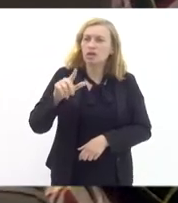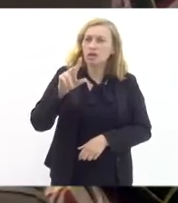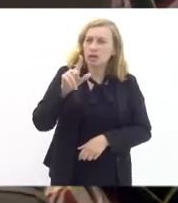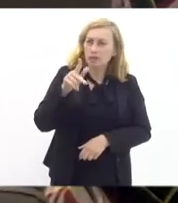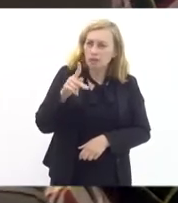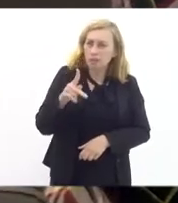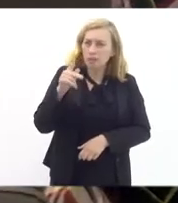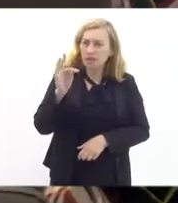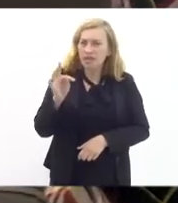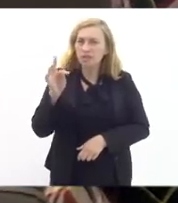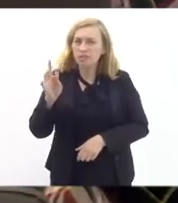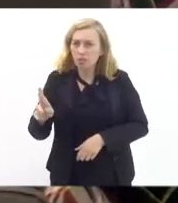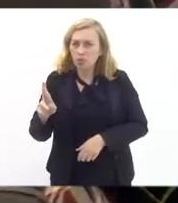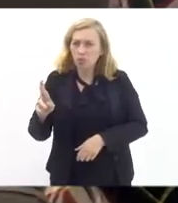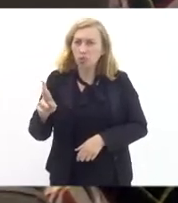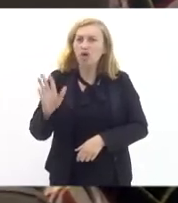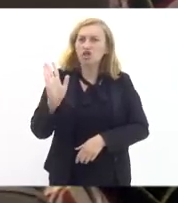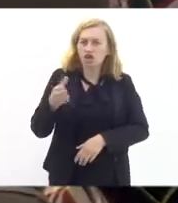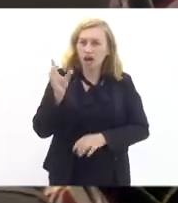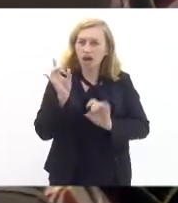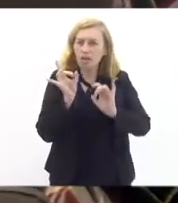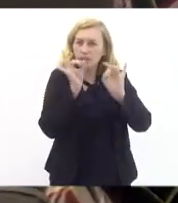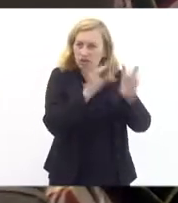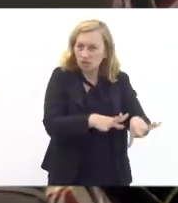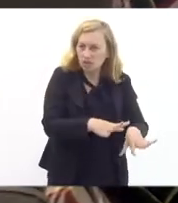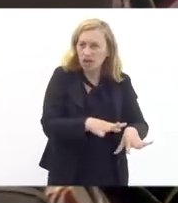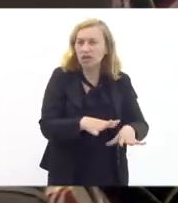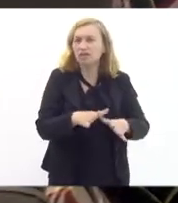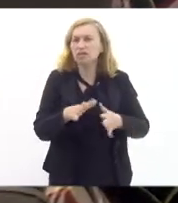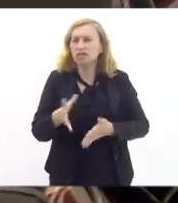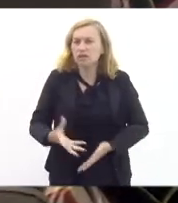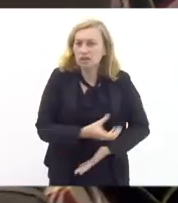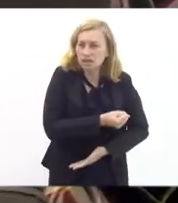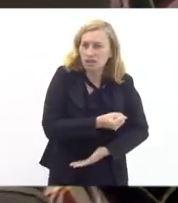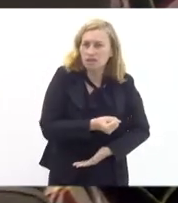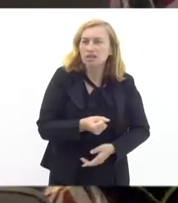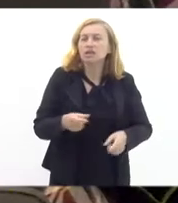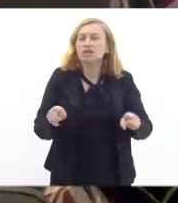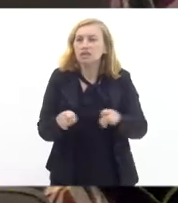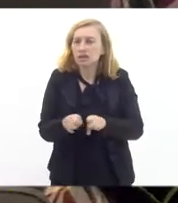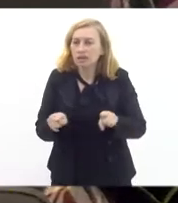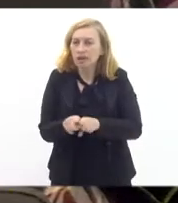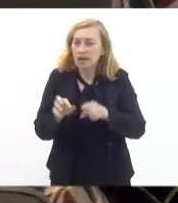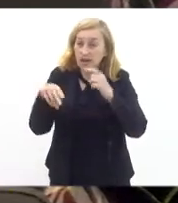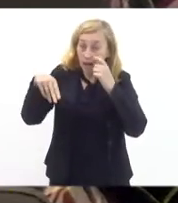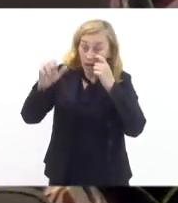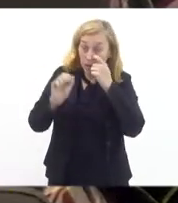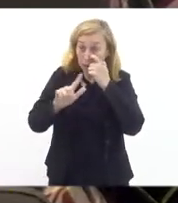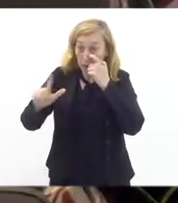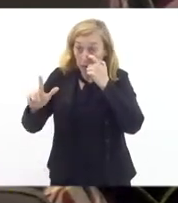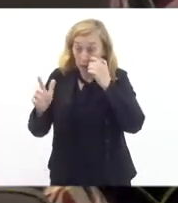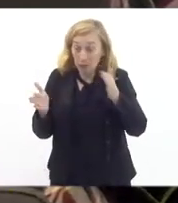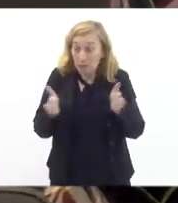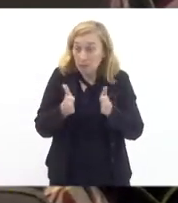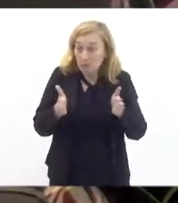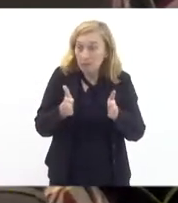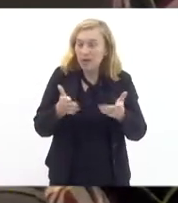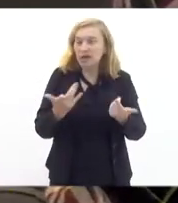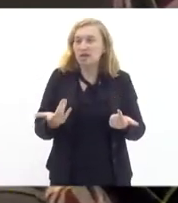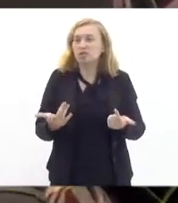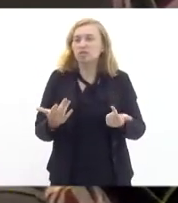pitbulls abandonados que foram resgatados. Eu tenho canil de pequenas raças, como o Shih Tzu, tudo próximo à minha